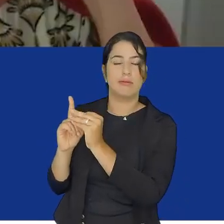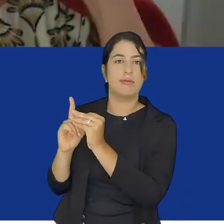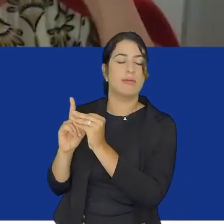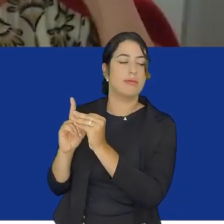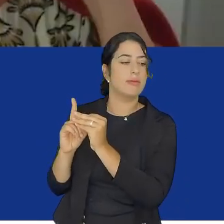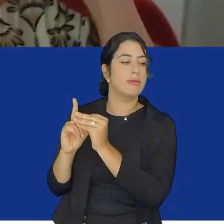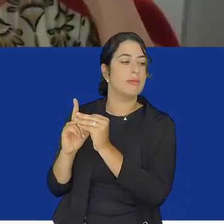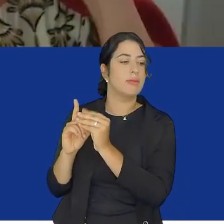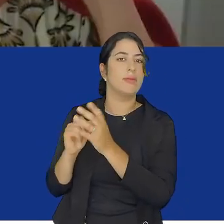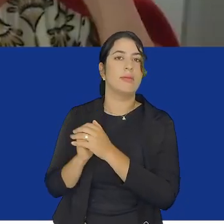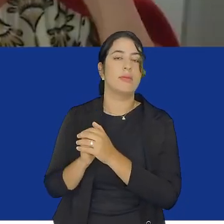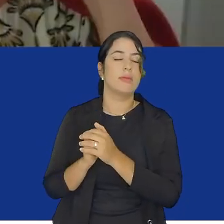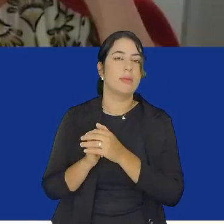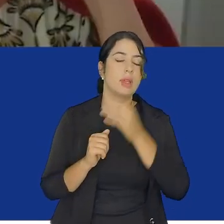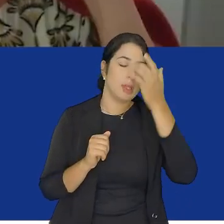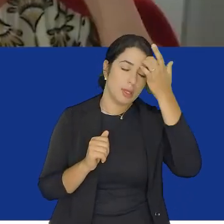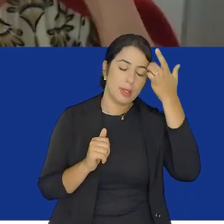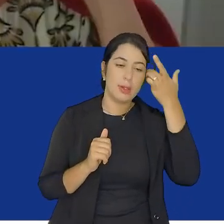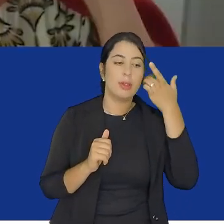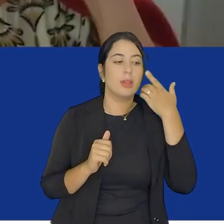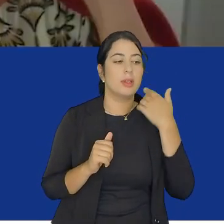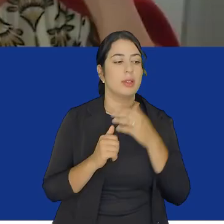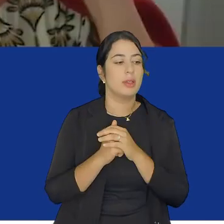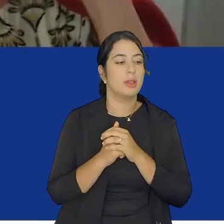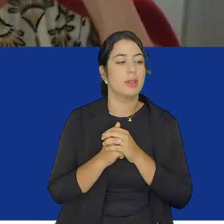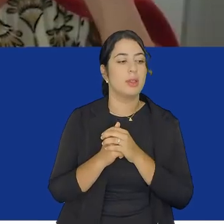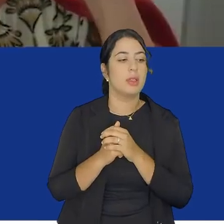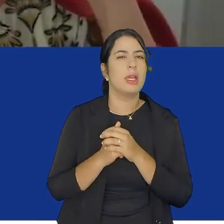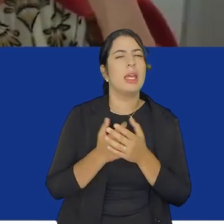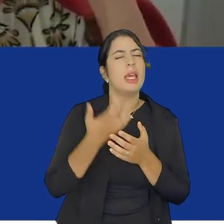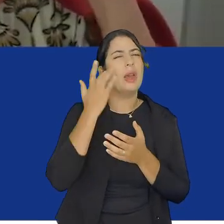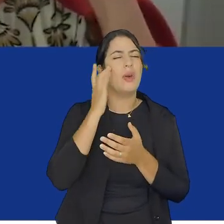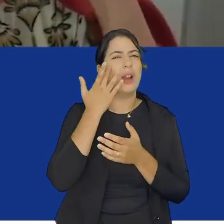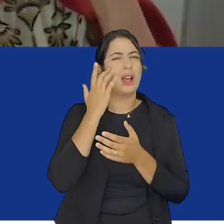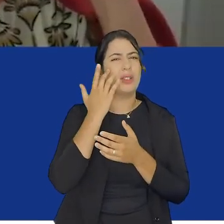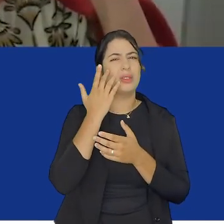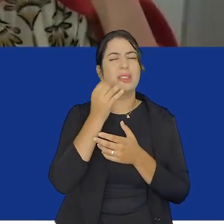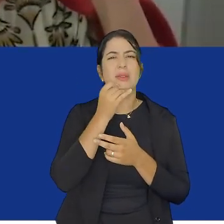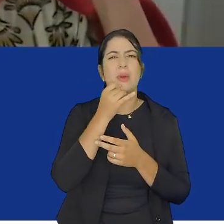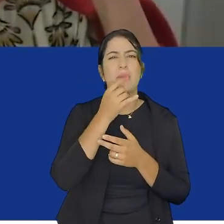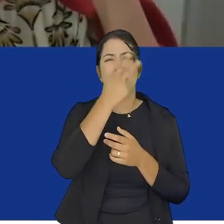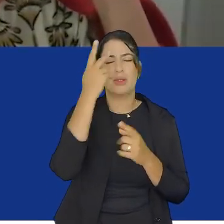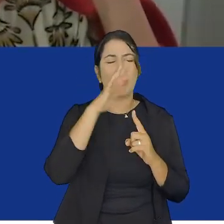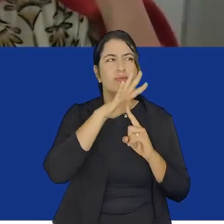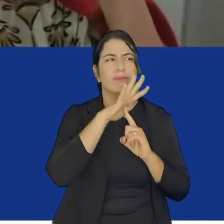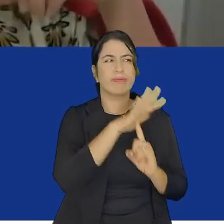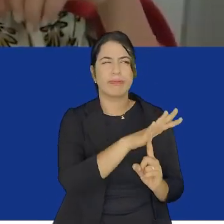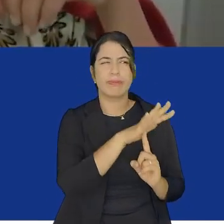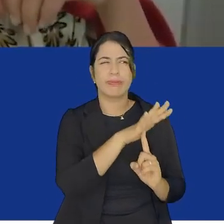Kátia, eu não acho que falar sobre as dificuldades do gestor não a gente não vulnerabiliza as pessoas que sofrem assédio. Eu acho que a